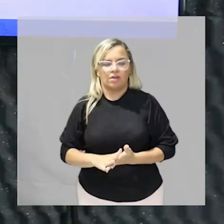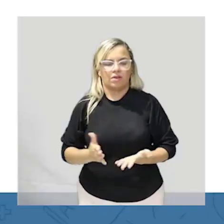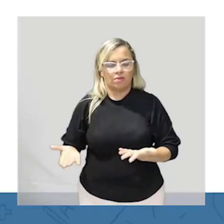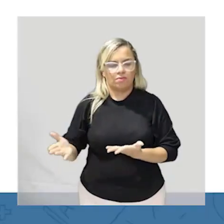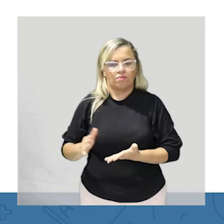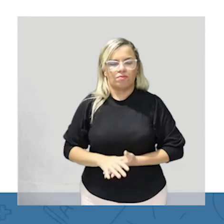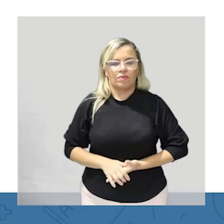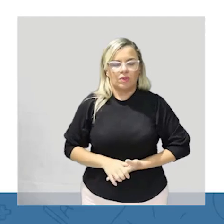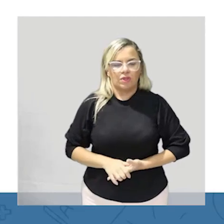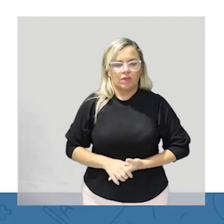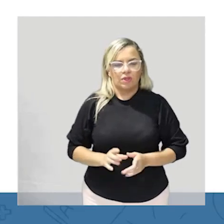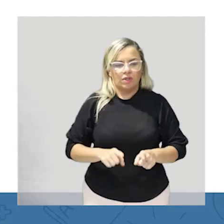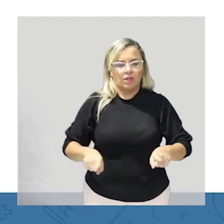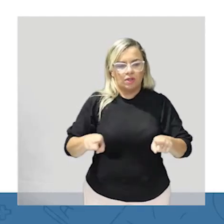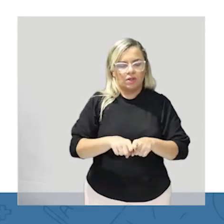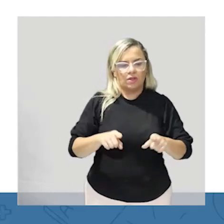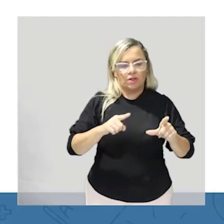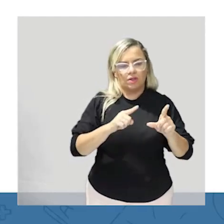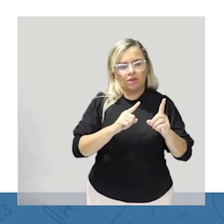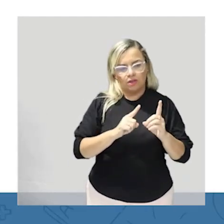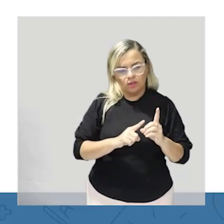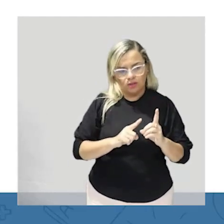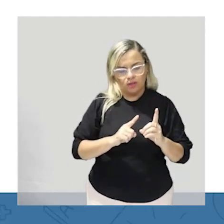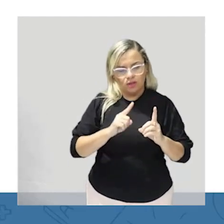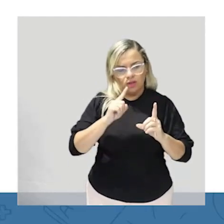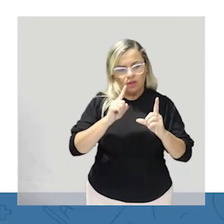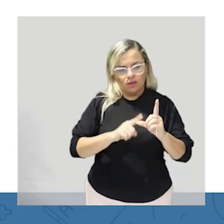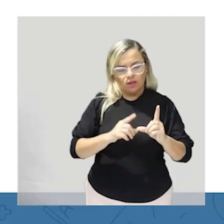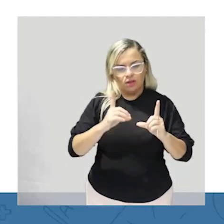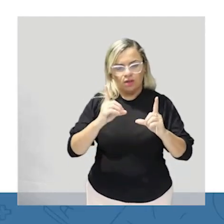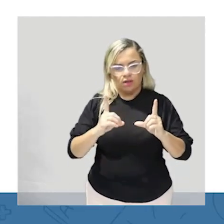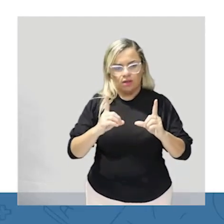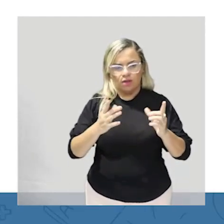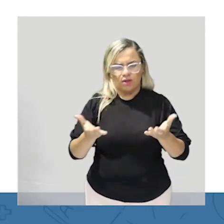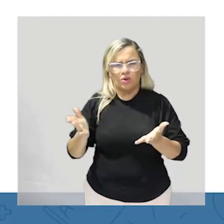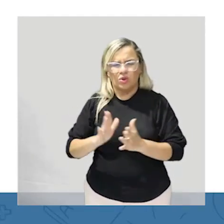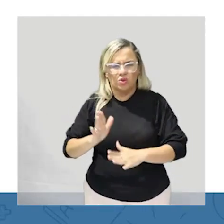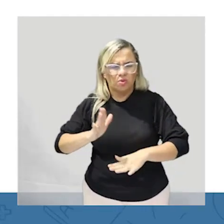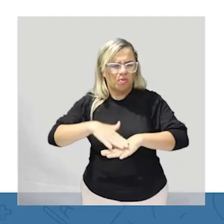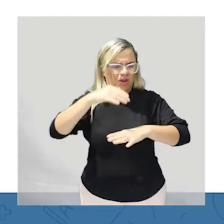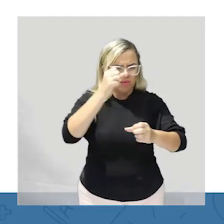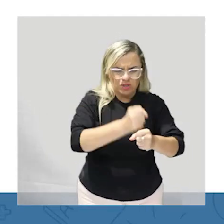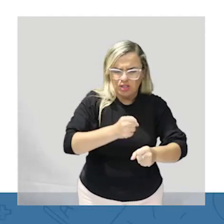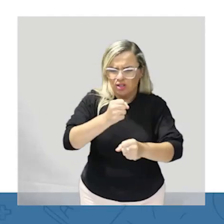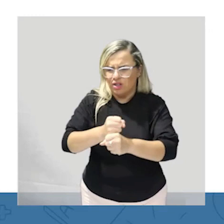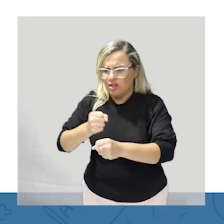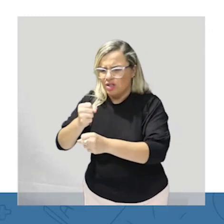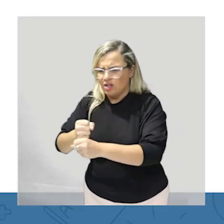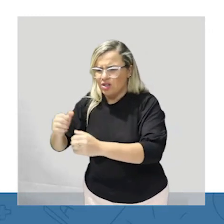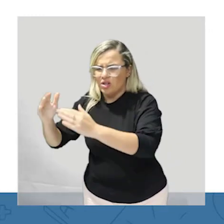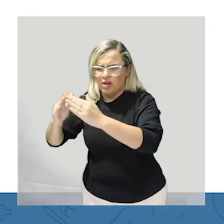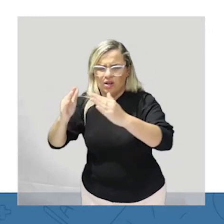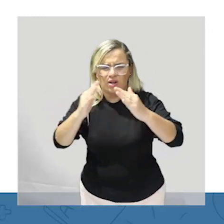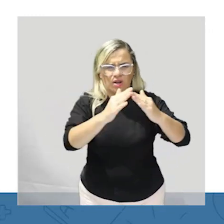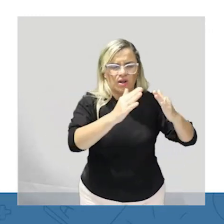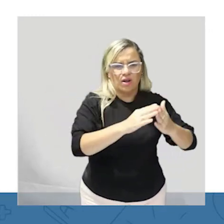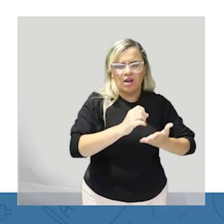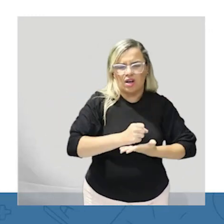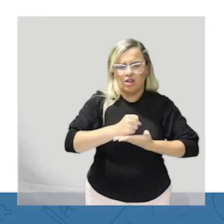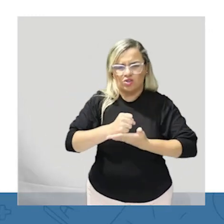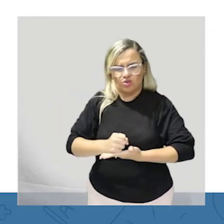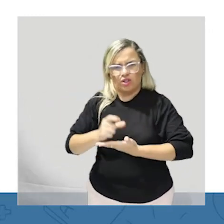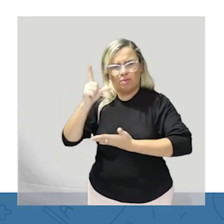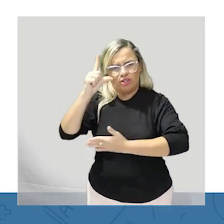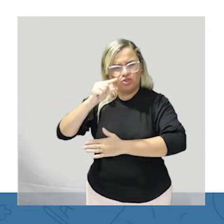certo? Também não. O adensamento de construções, ou seja, quanto mais construções, mais vai ajudar na diminuição das enchentes, é errado,